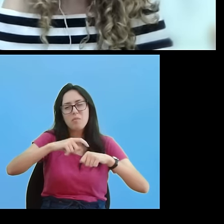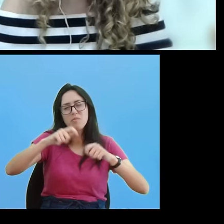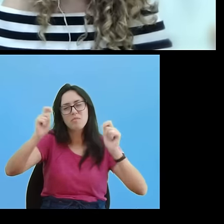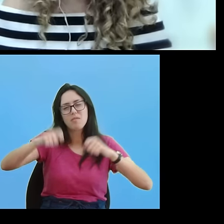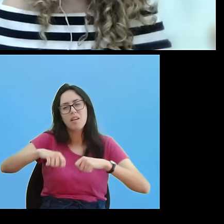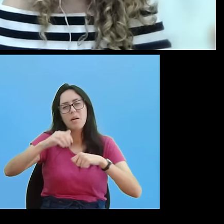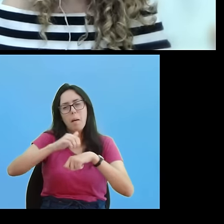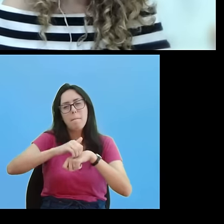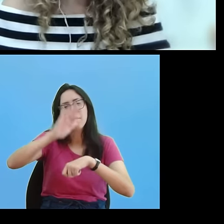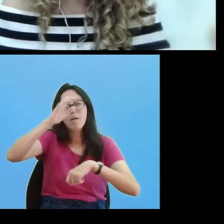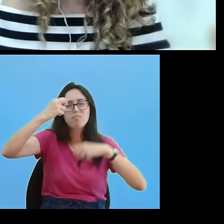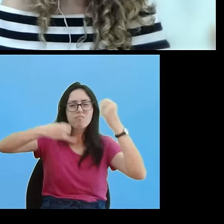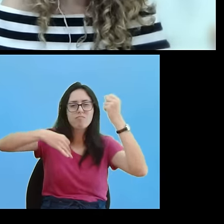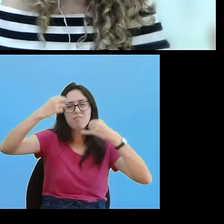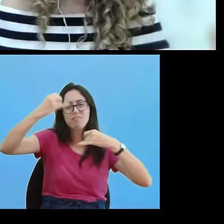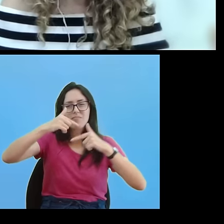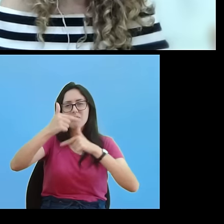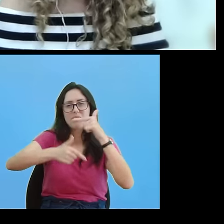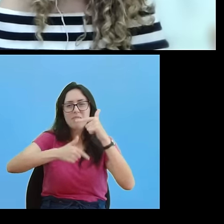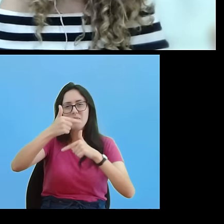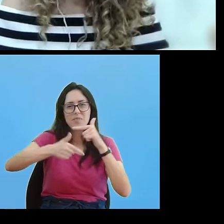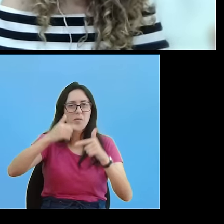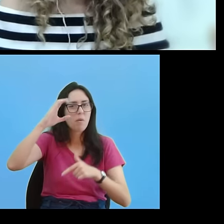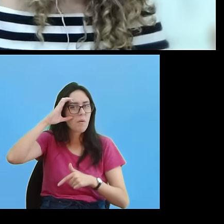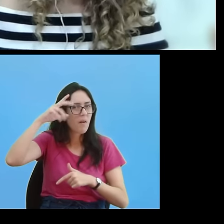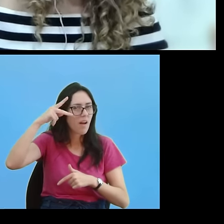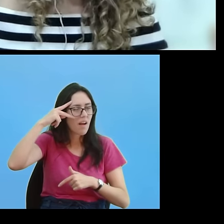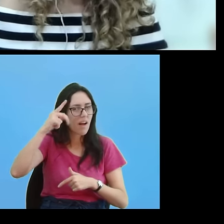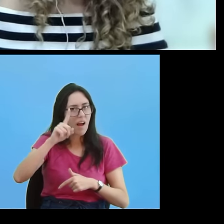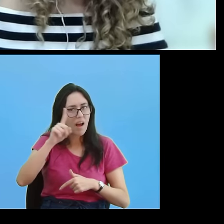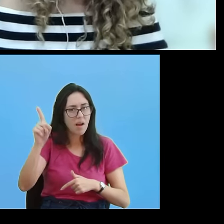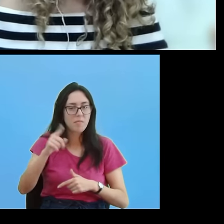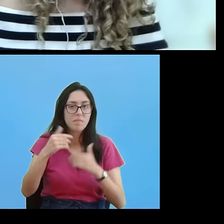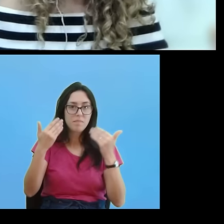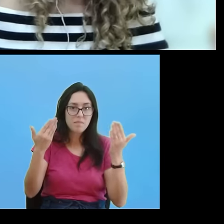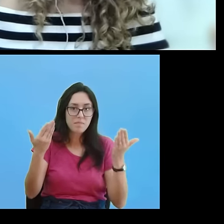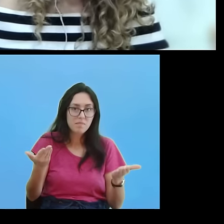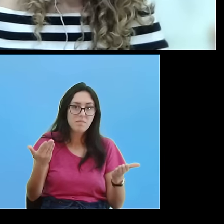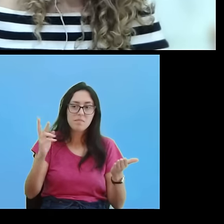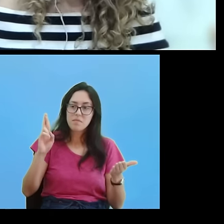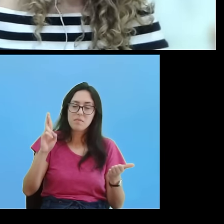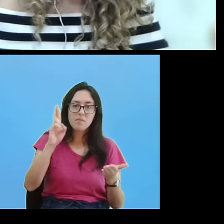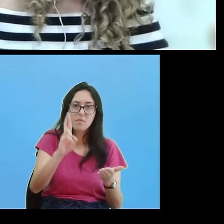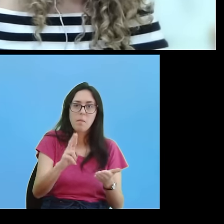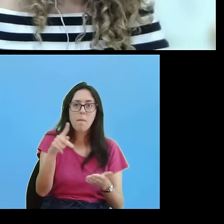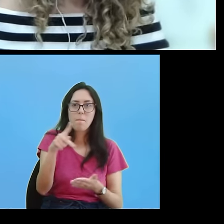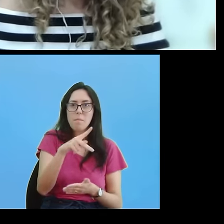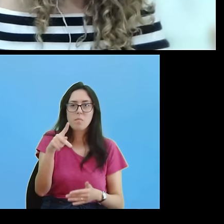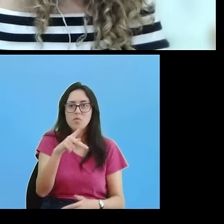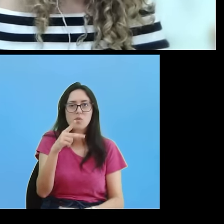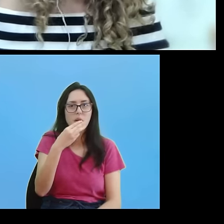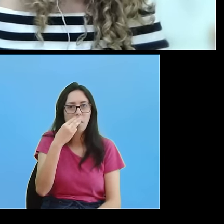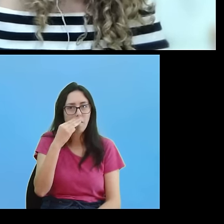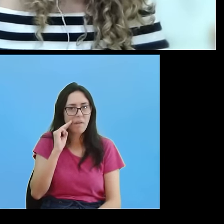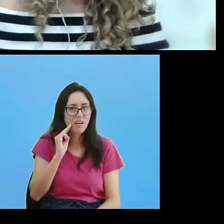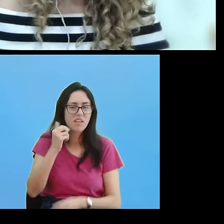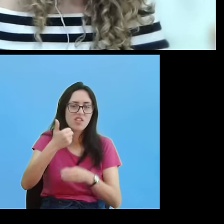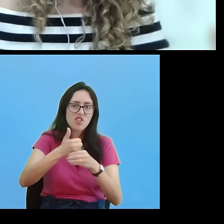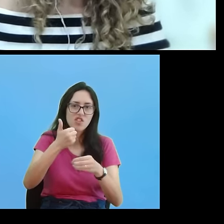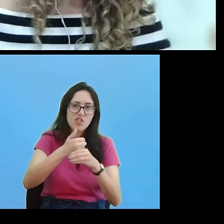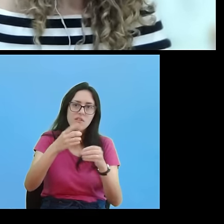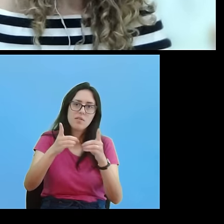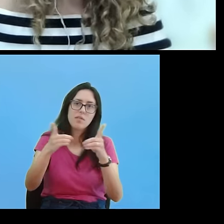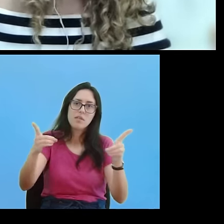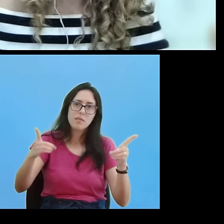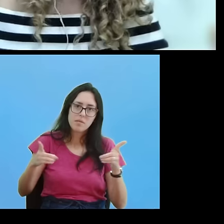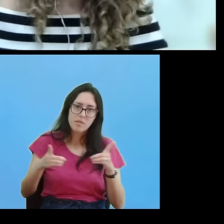aí o trabalho que os CAPs vêm realizando. Então, em nome da professora Maíra, enquanto chefia do departamento,